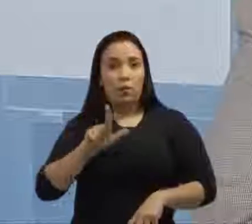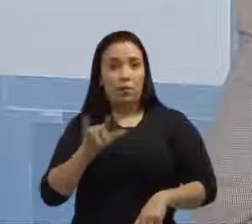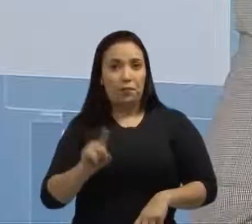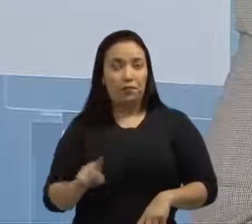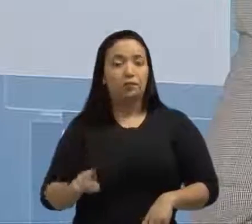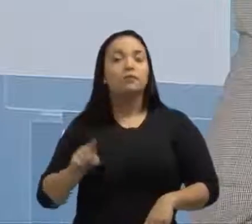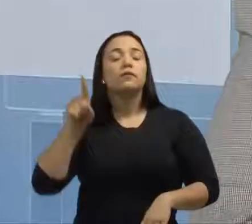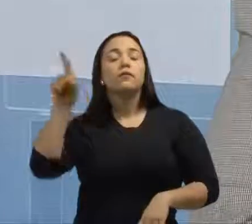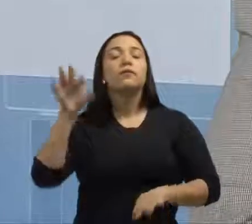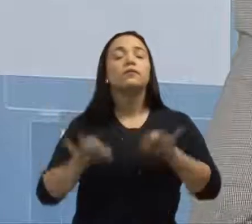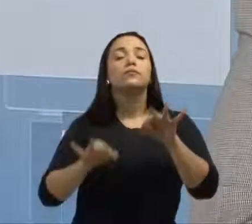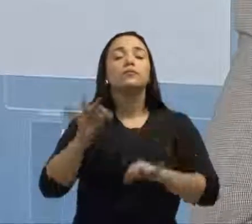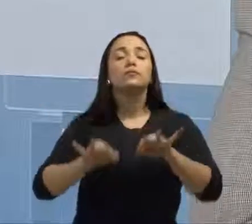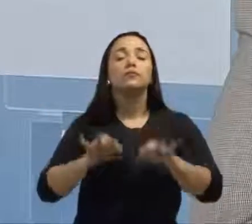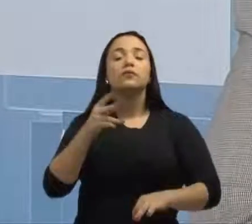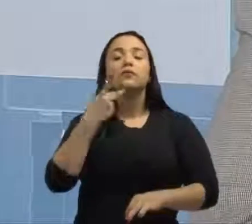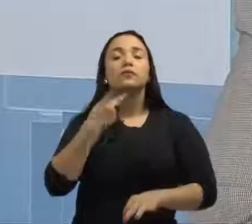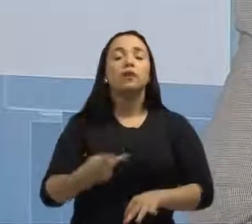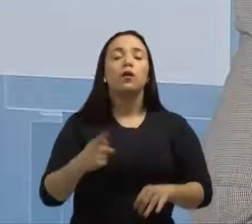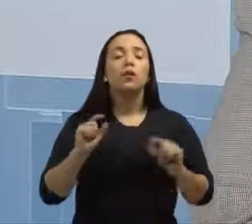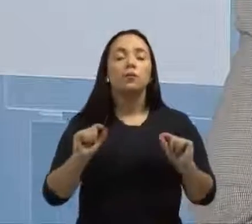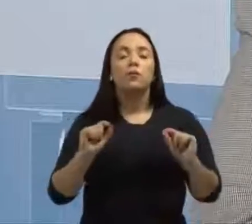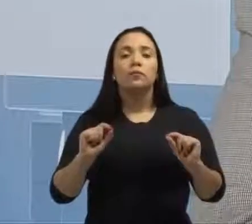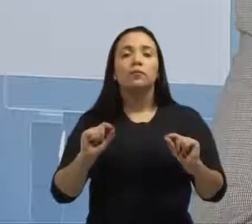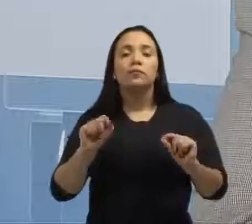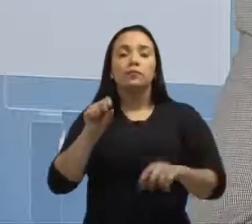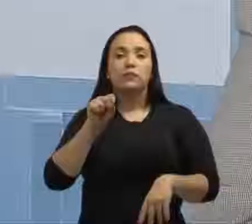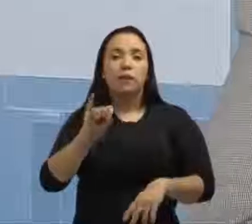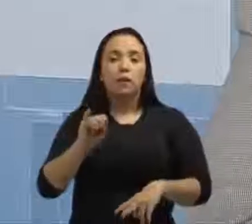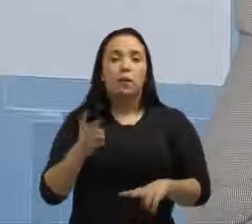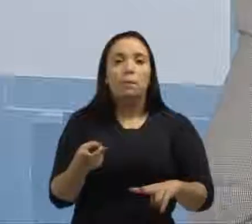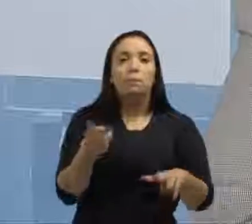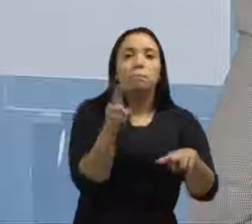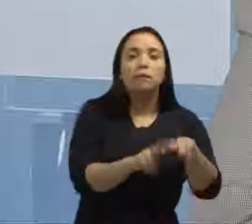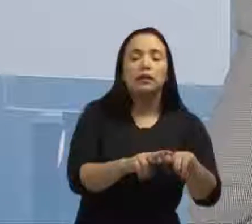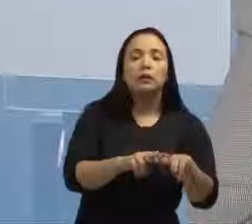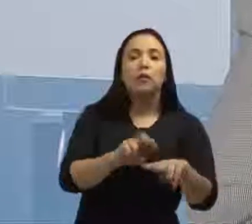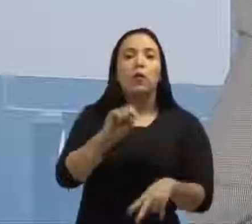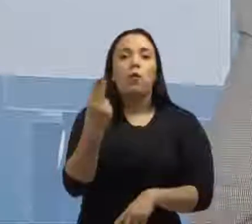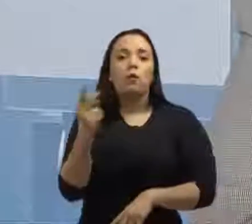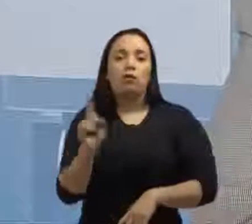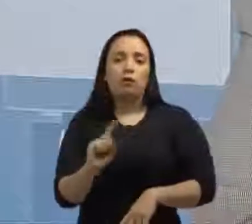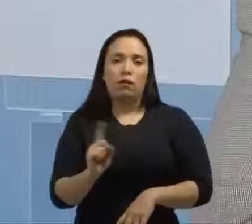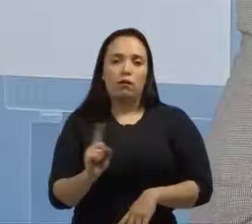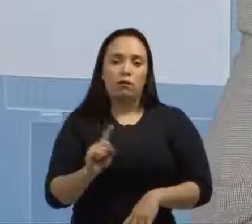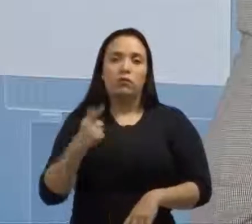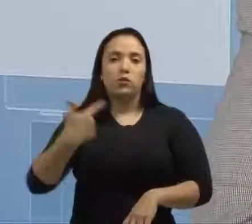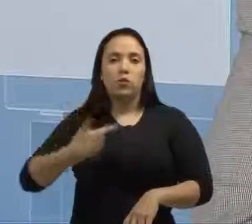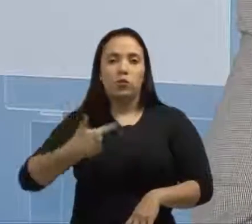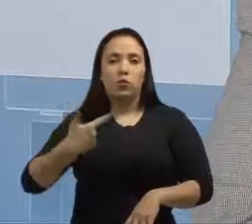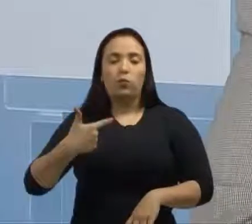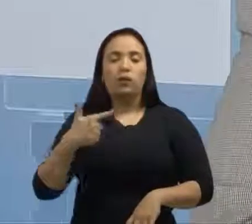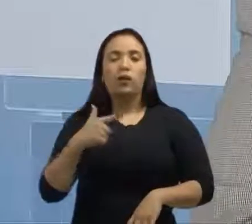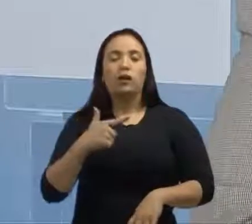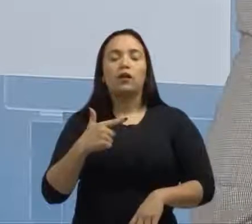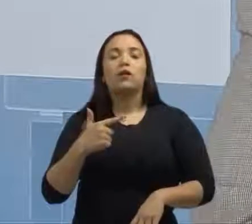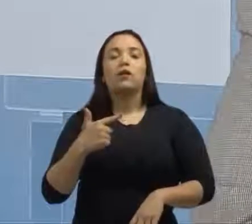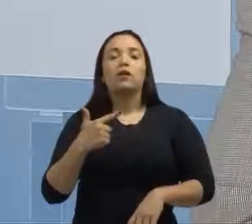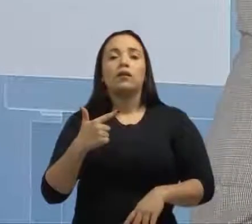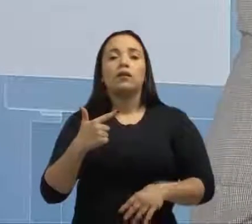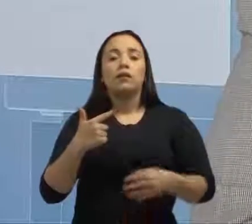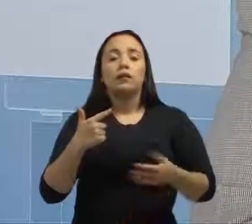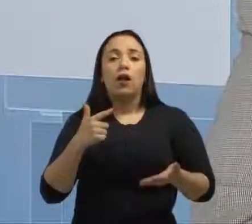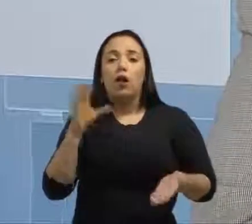Luiz agora tocou no ponto fundamental. A discussão lá não era condenação, a discussão é se caberia ou não prisão em segunda instância, né? Se